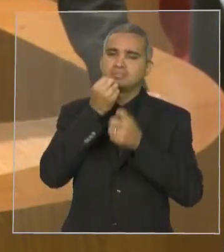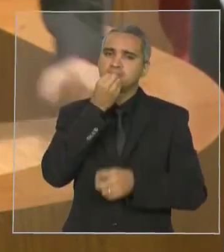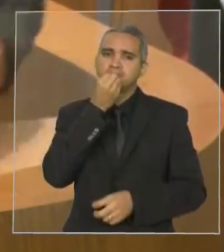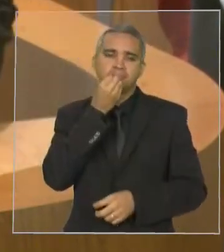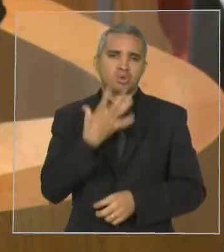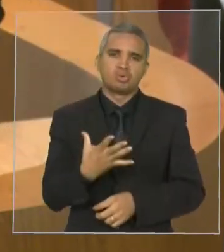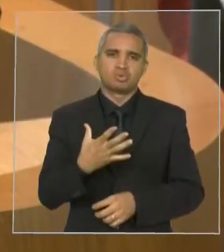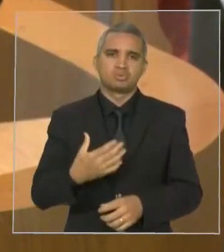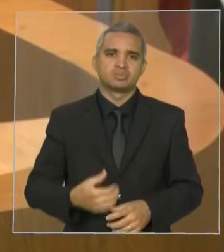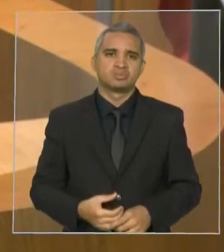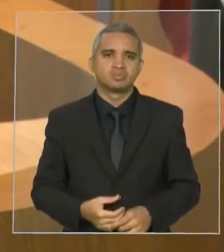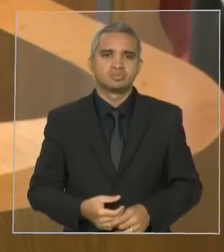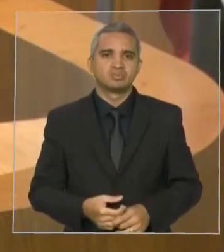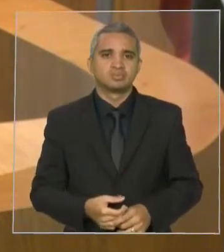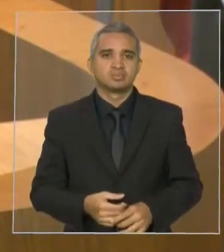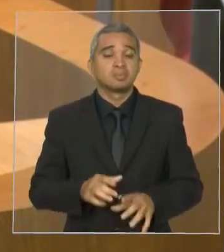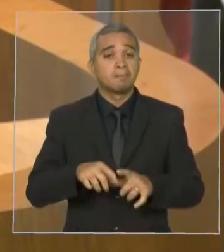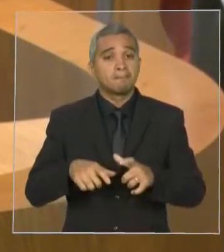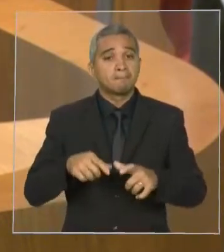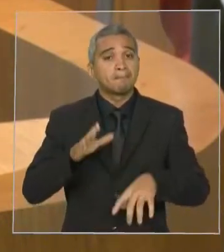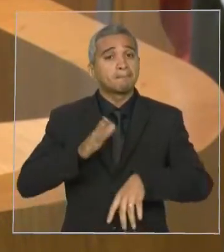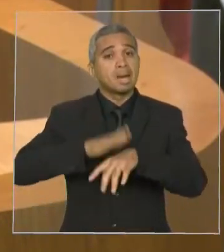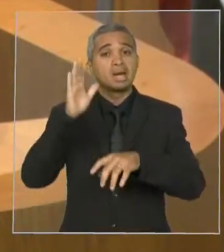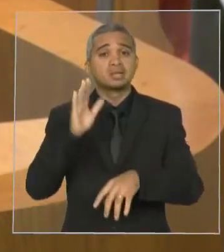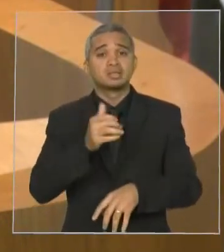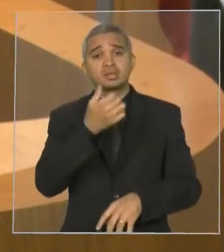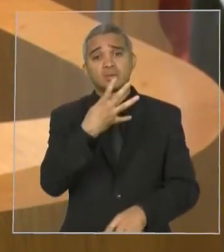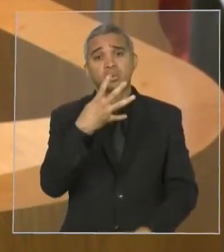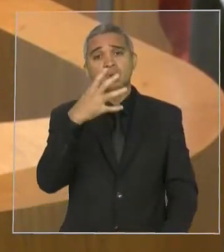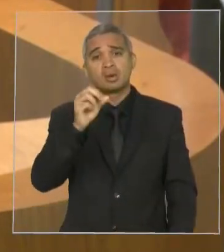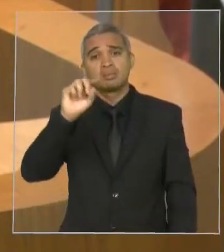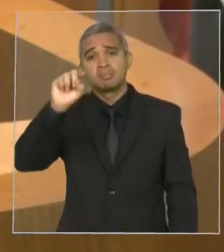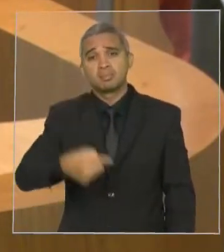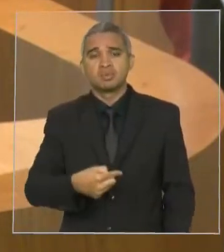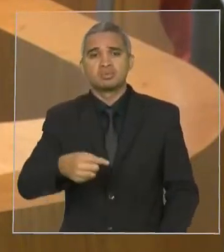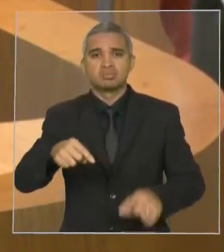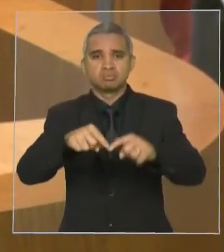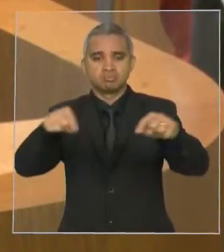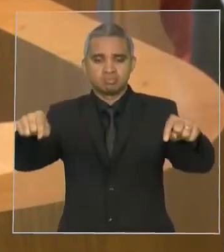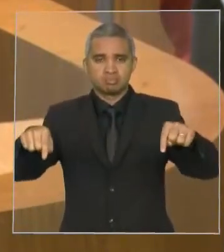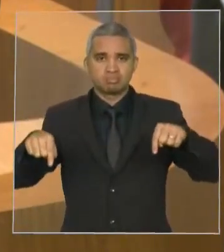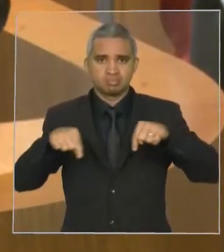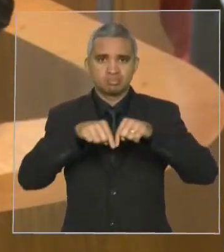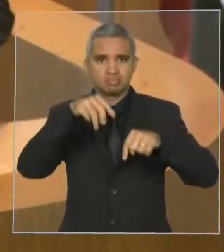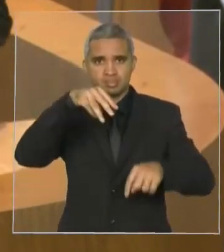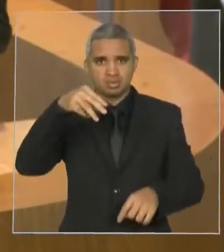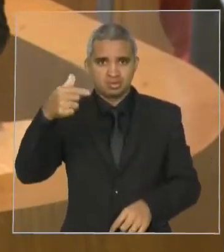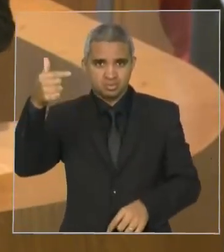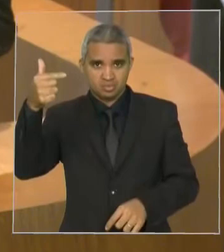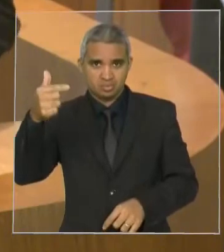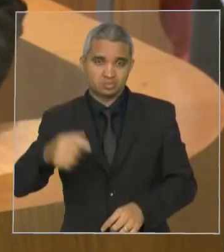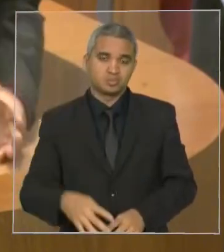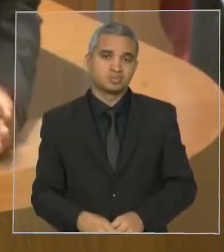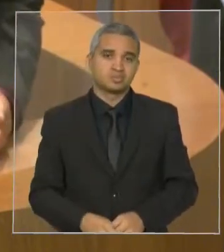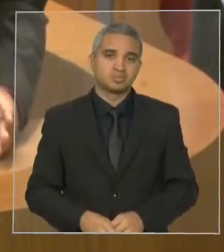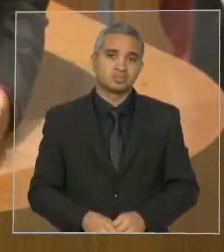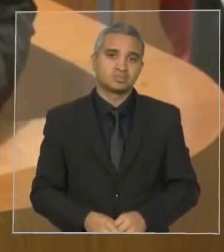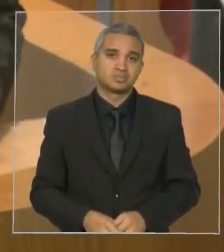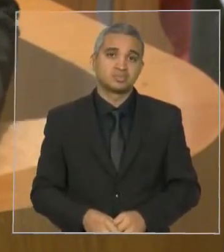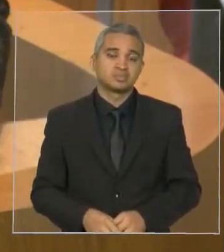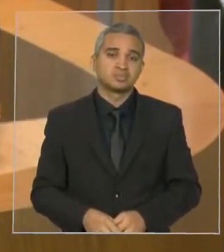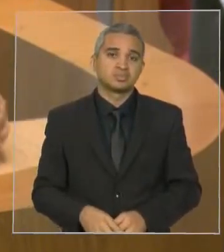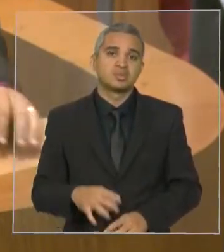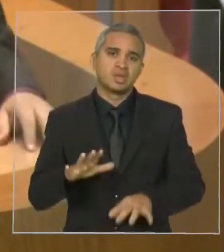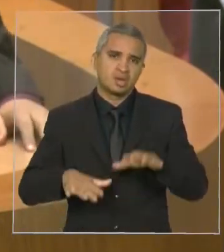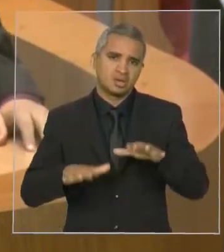eu repito de 40 mil metros quadrados às vezes tem se um problema porque